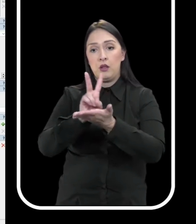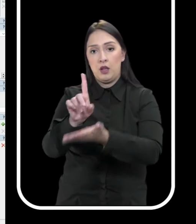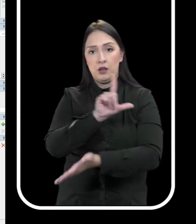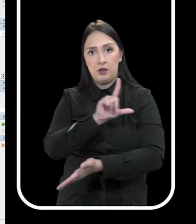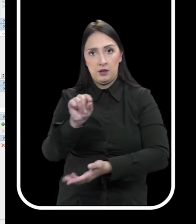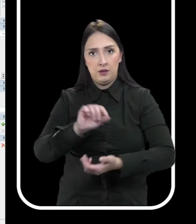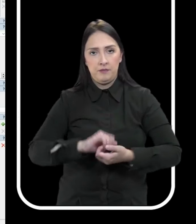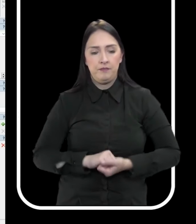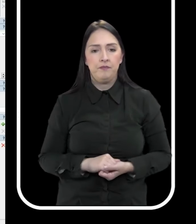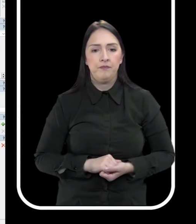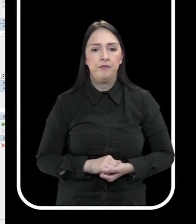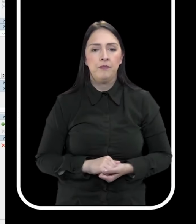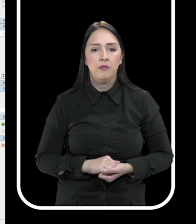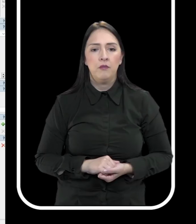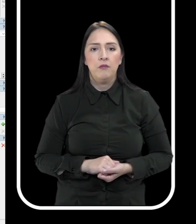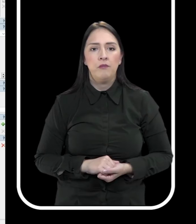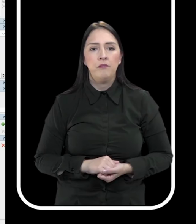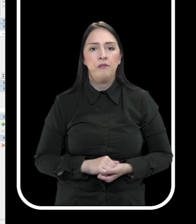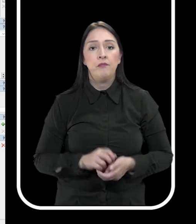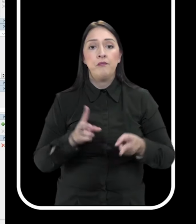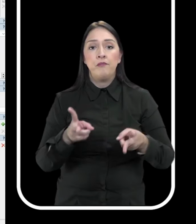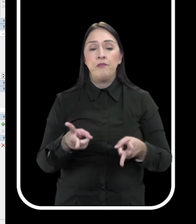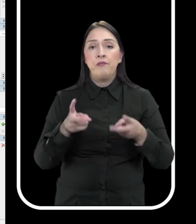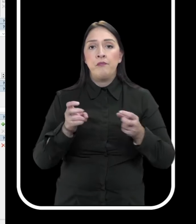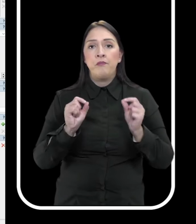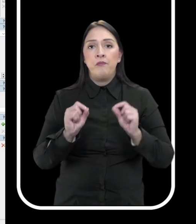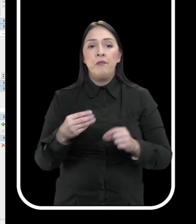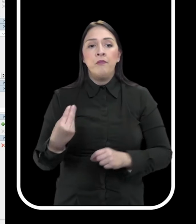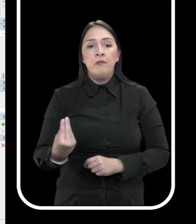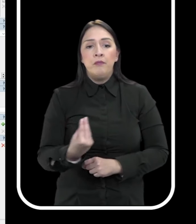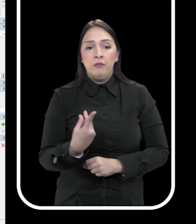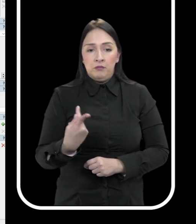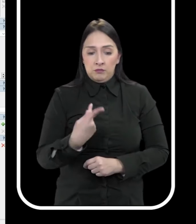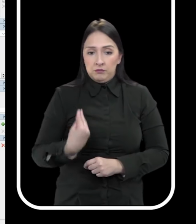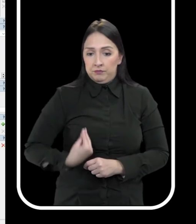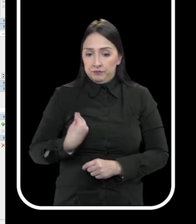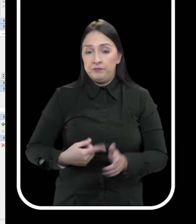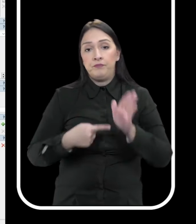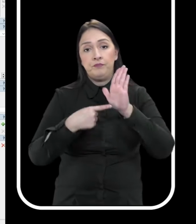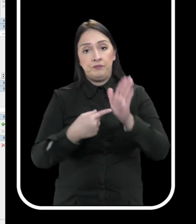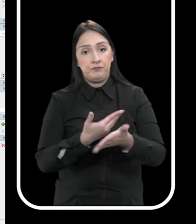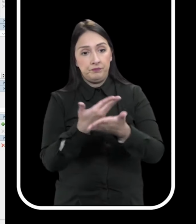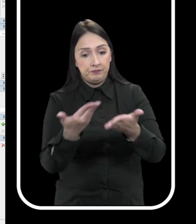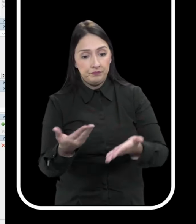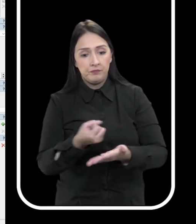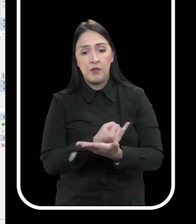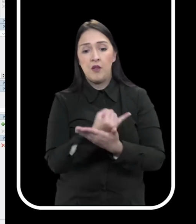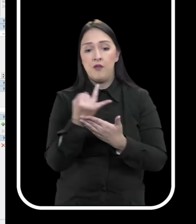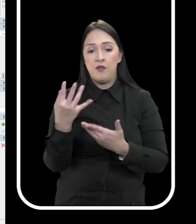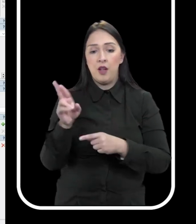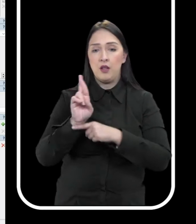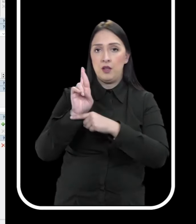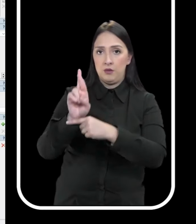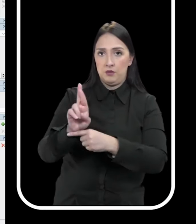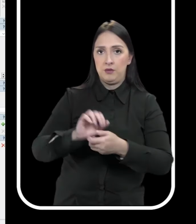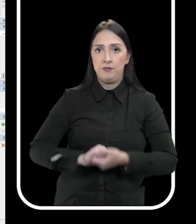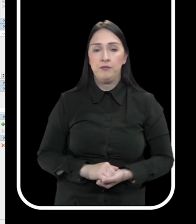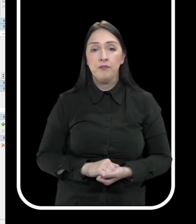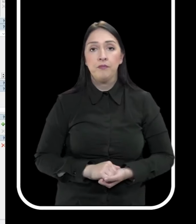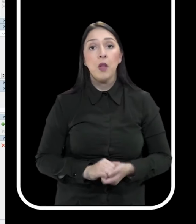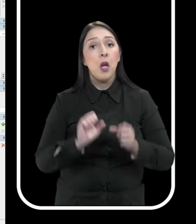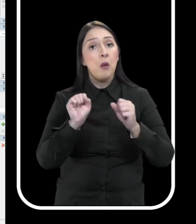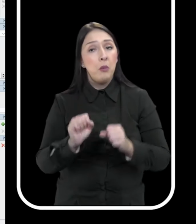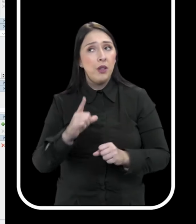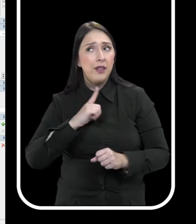é entregue lá na saída. Então, vocês percebem aqui que nós estamos já apresentando para vocês uma série de